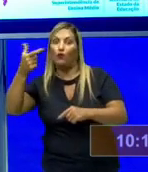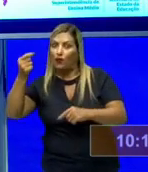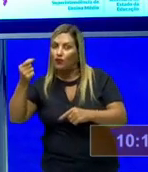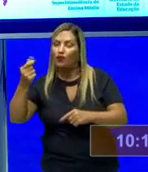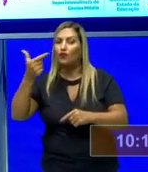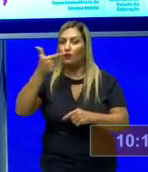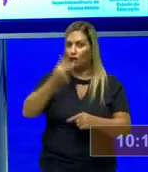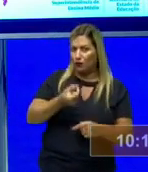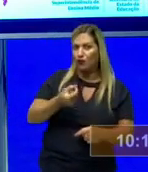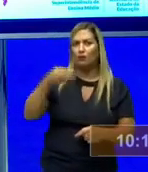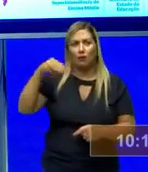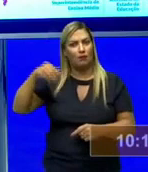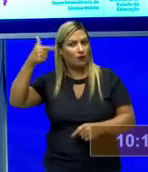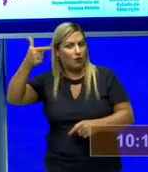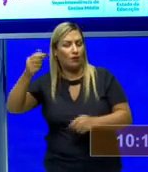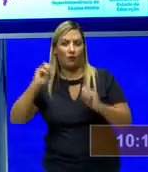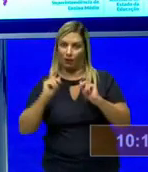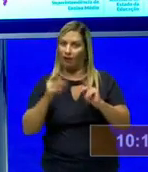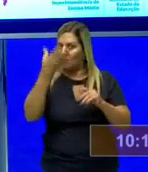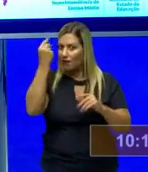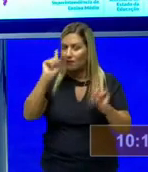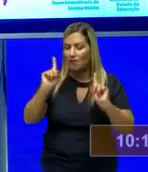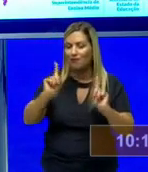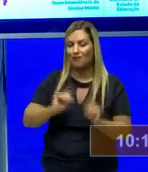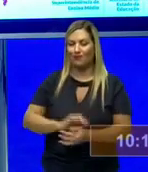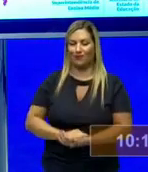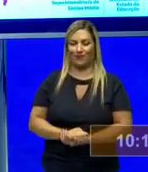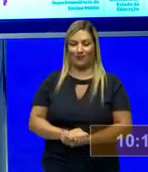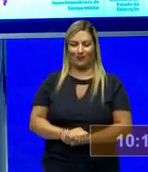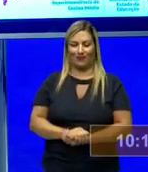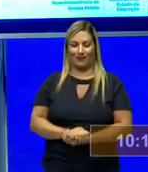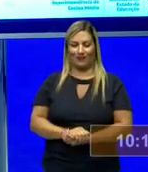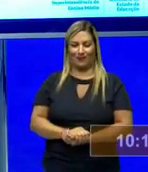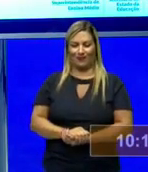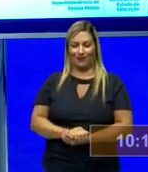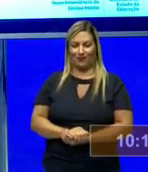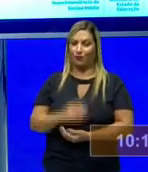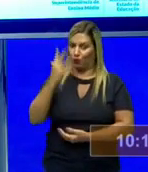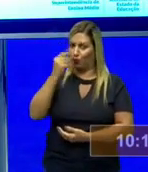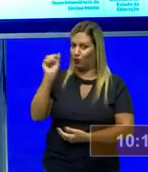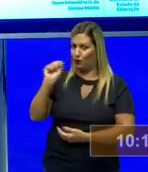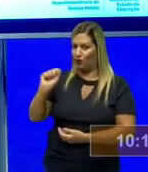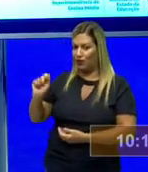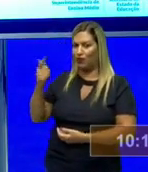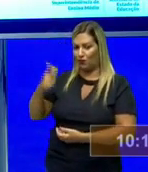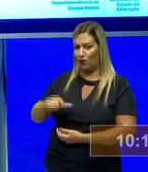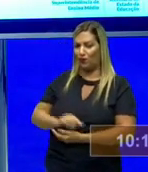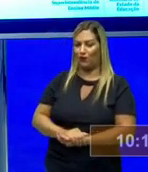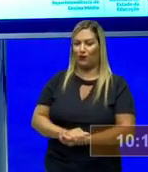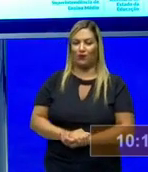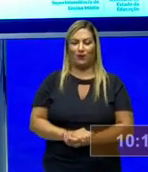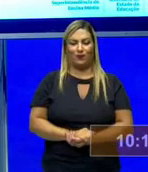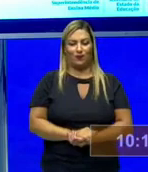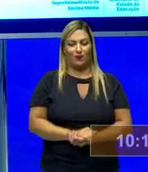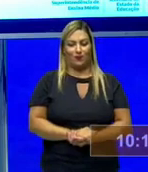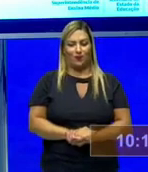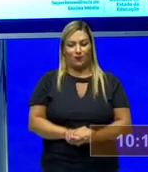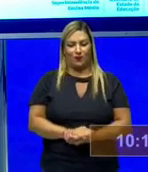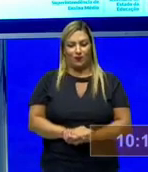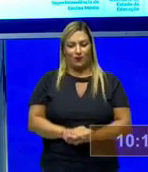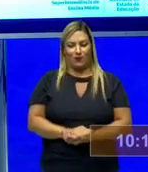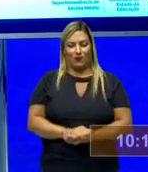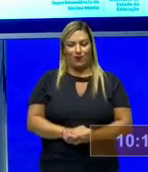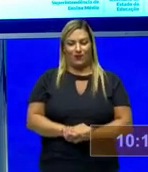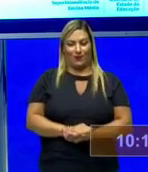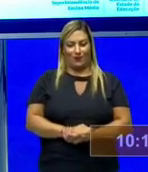vinte metros quadrados beleza deixou só apagar aqui para deixar bonitinho para vocês bom então aqui a